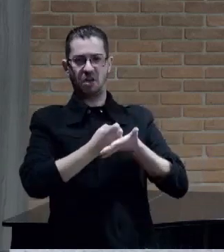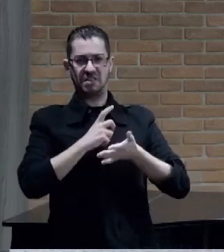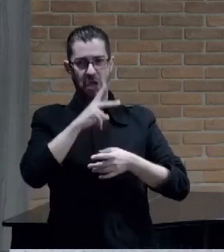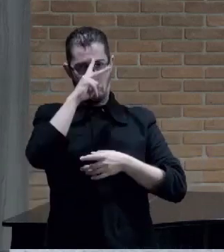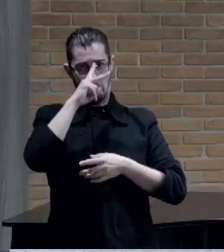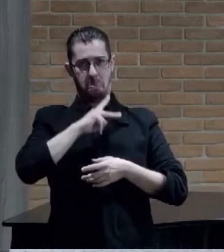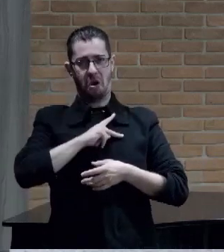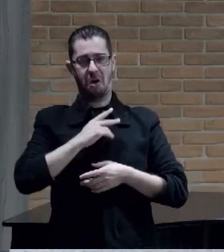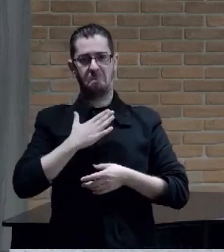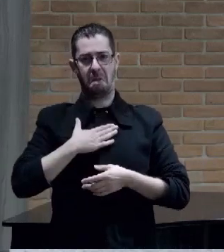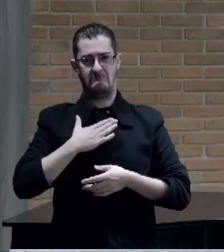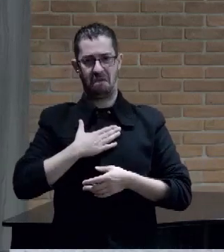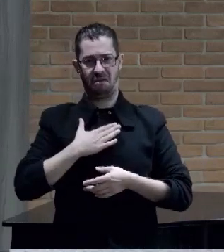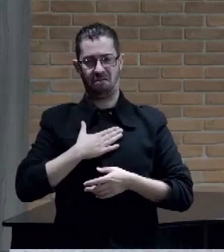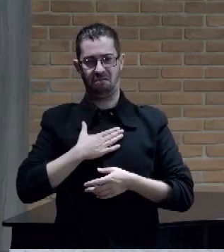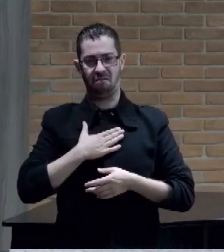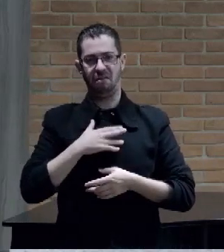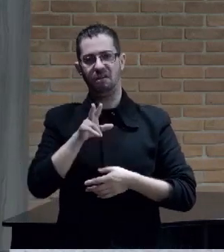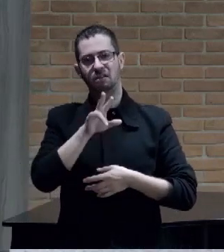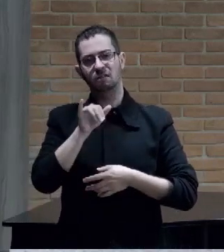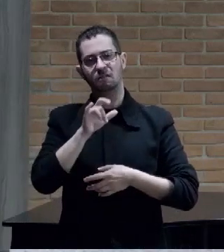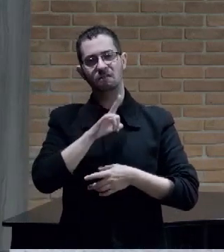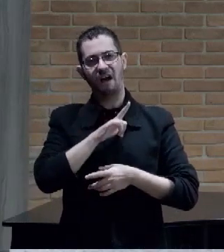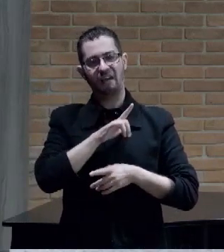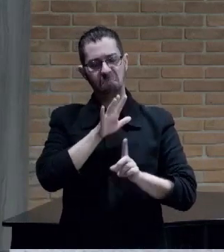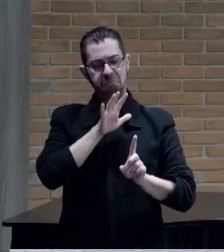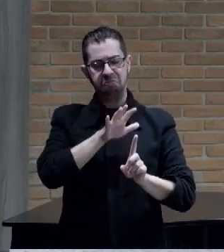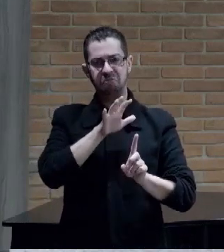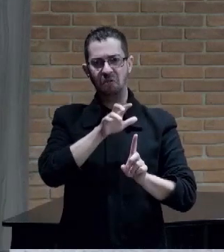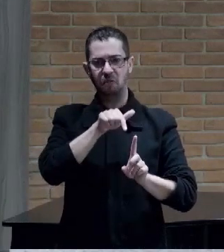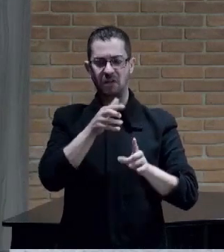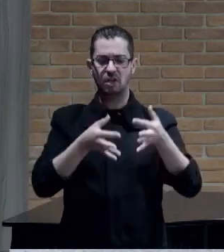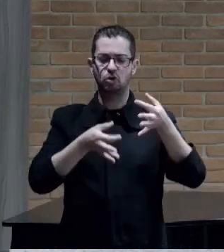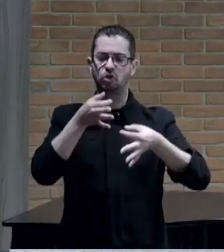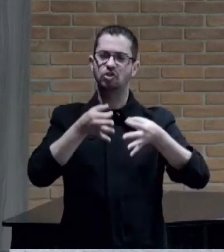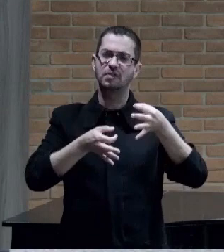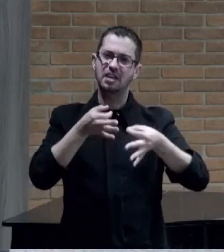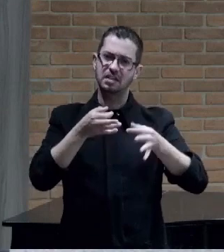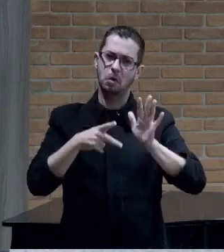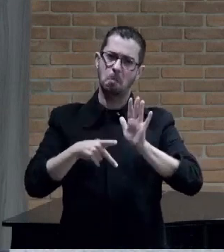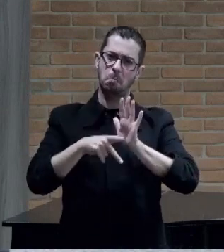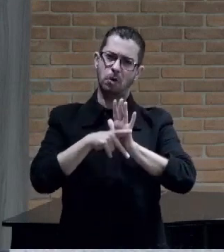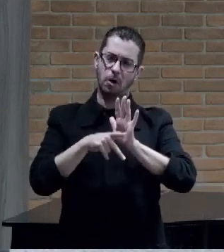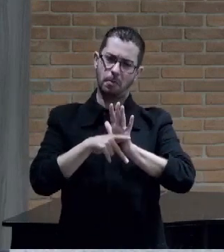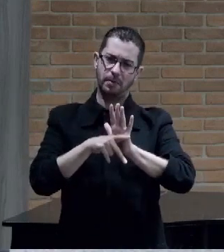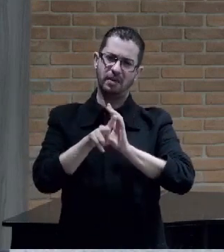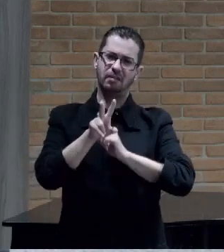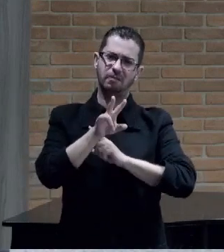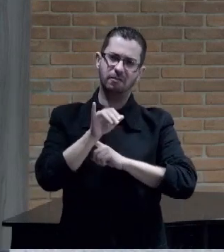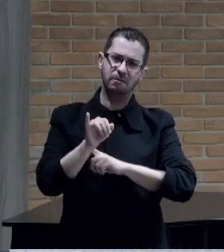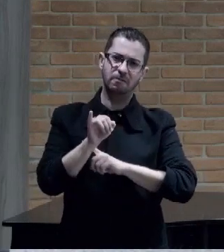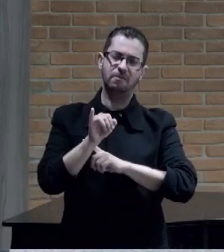isso vai afetando a justificação própria, isso vai afetando a nossa